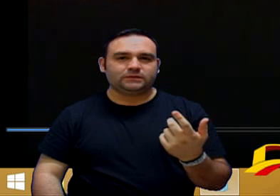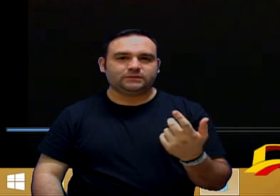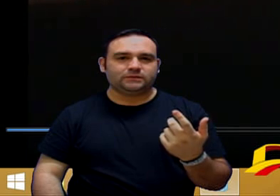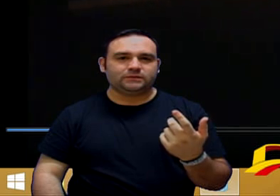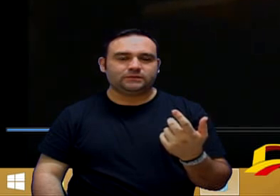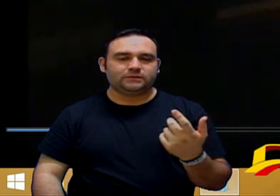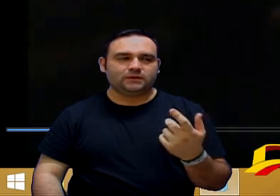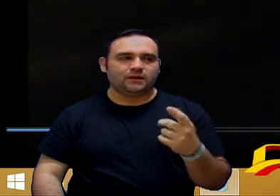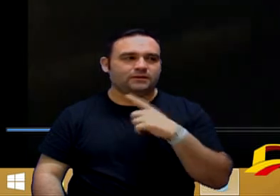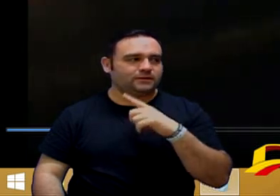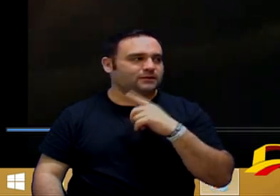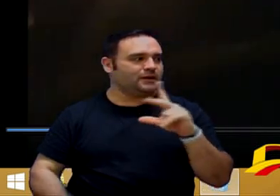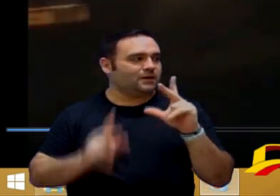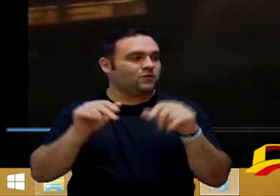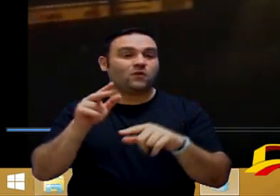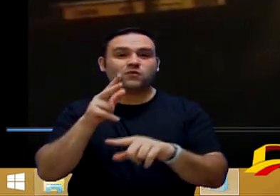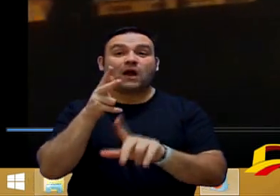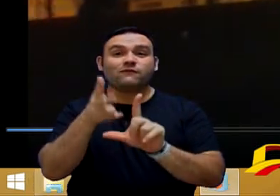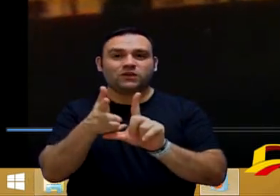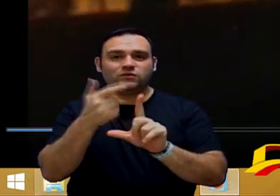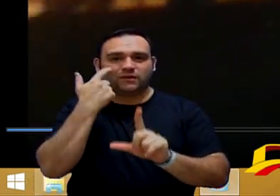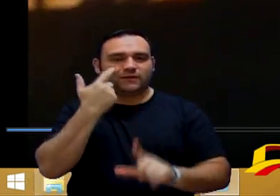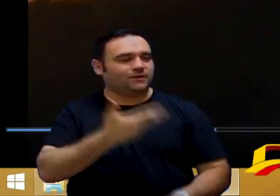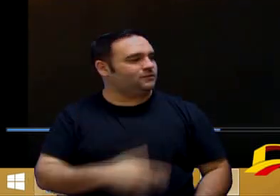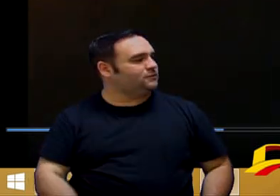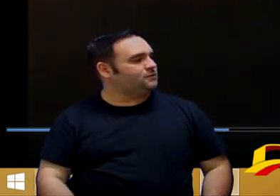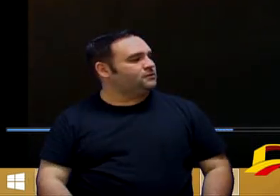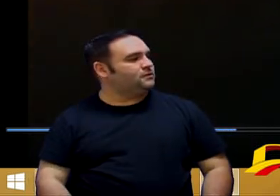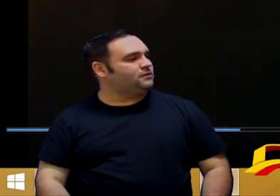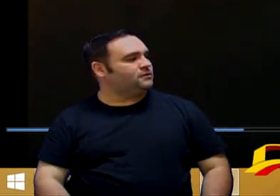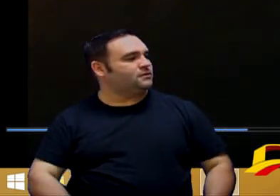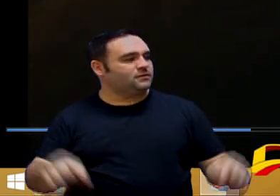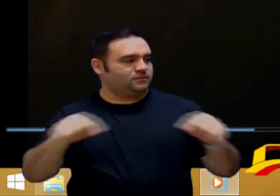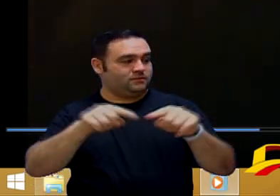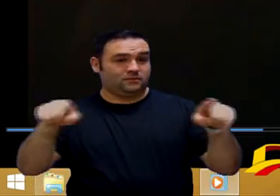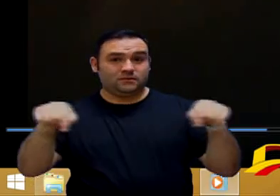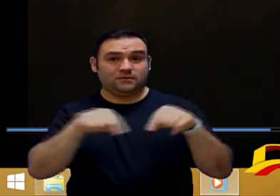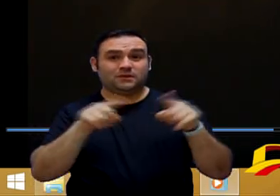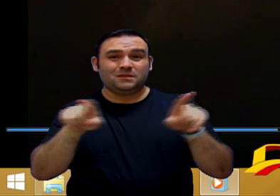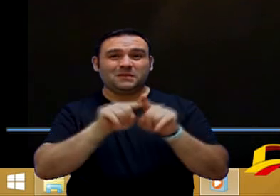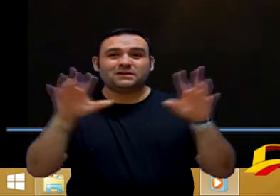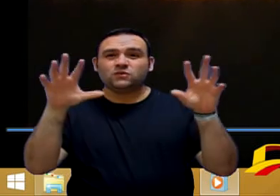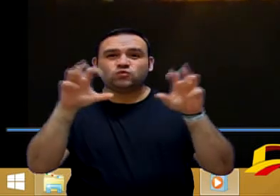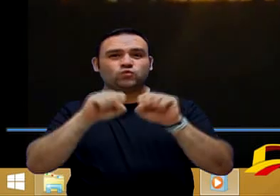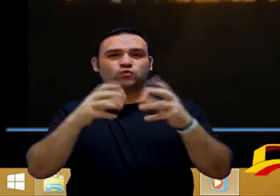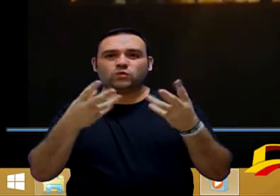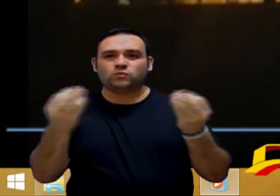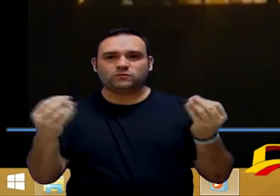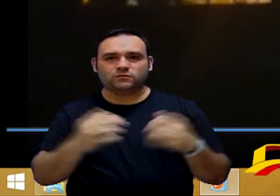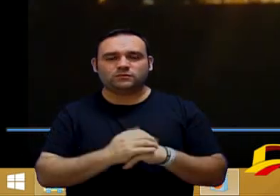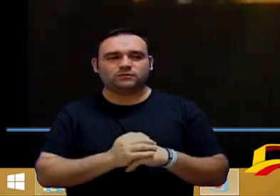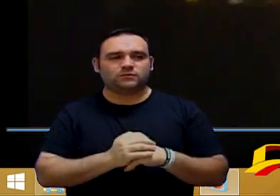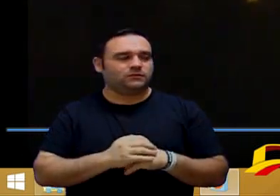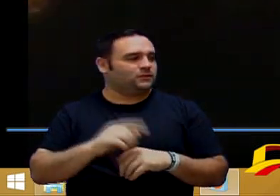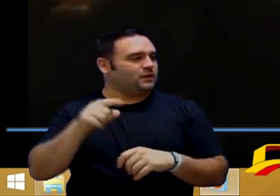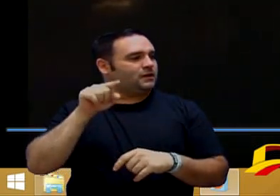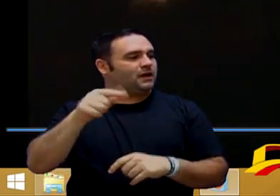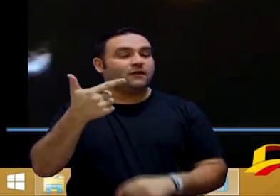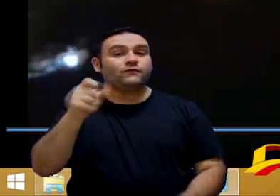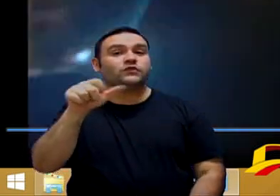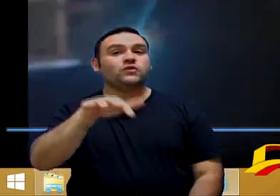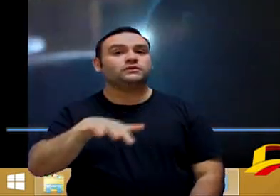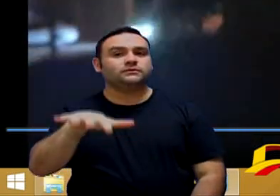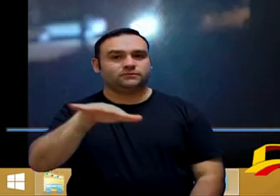como tá passando no vídeo aí é toda não só quadro como em volta tá muito escuro é lá no